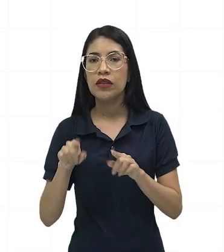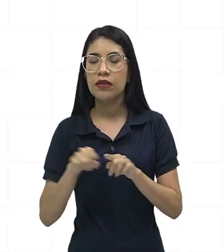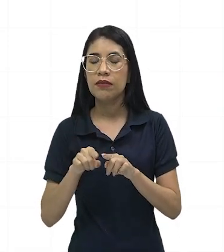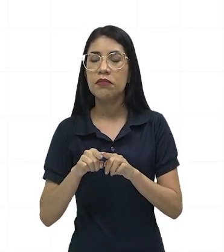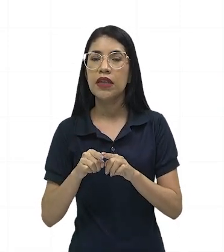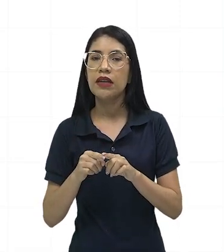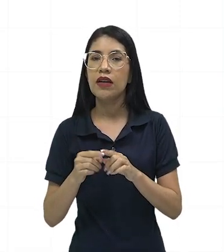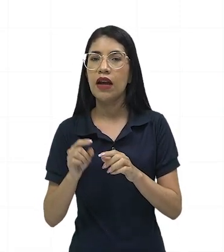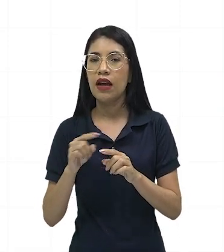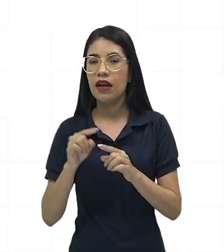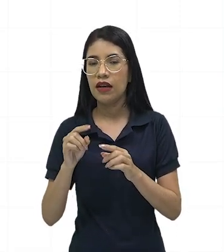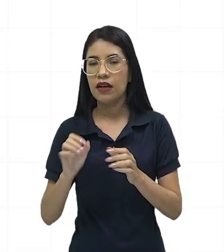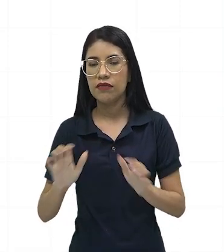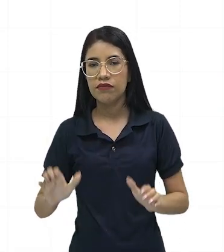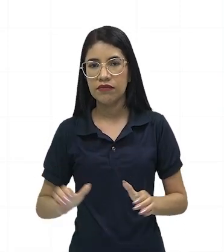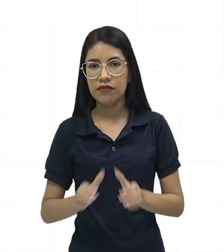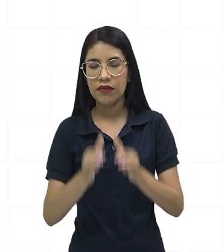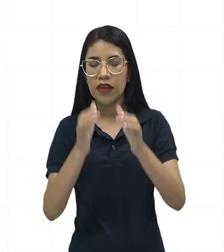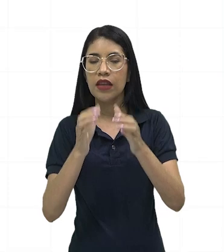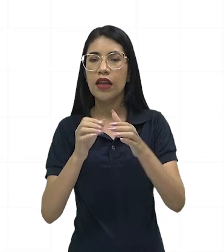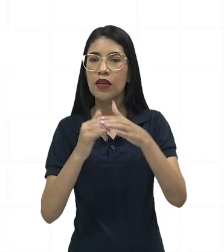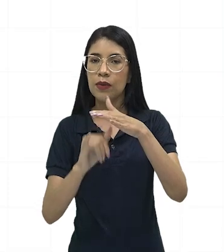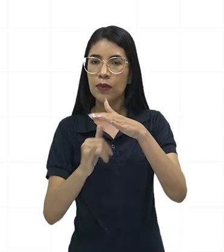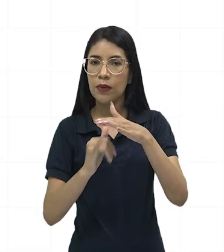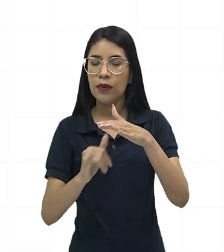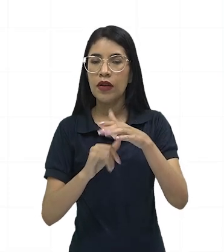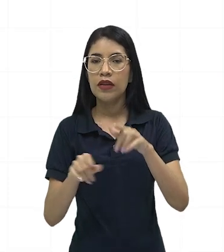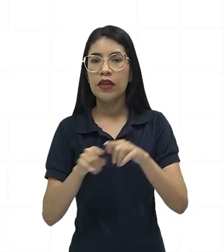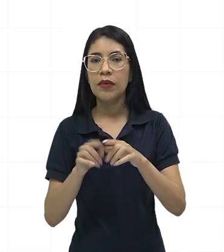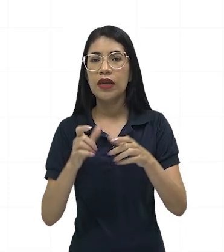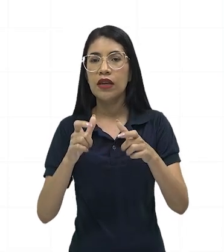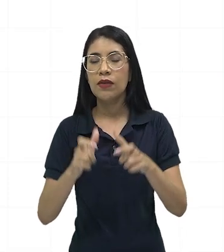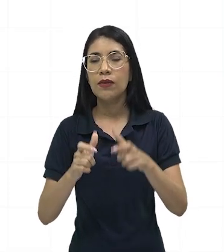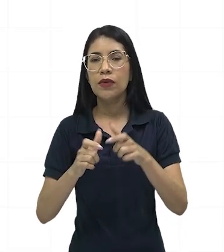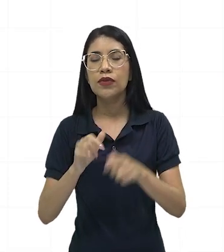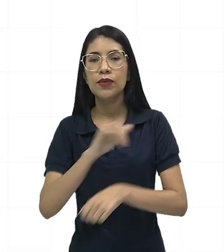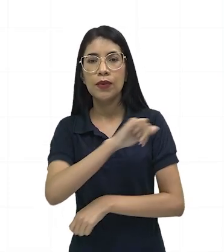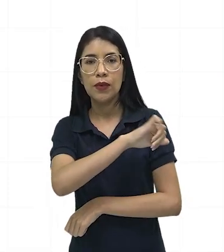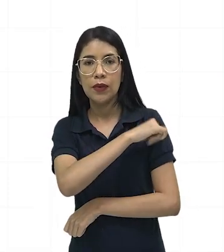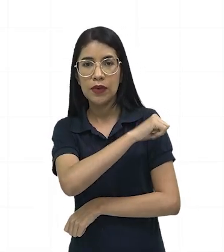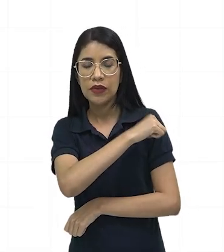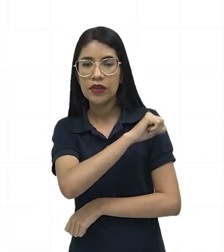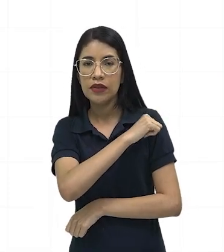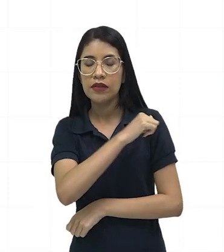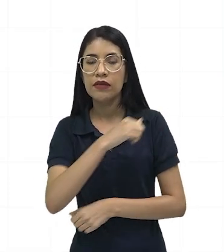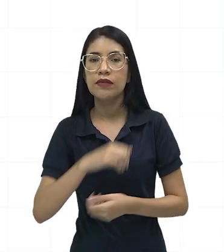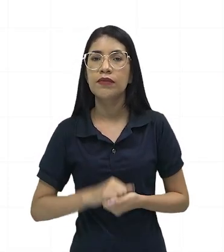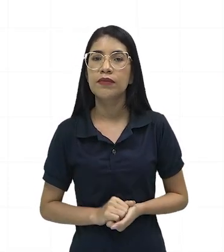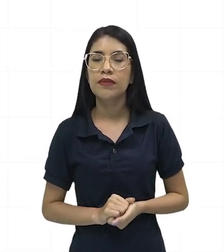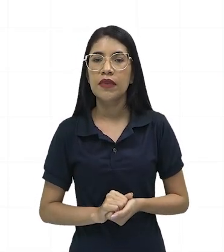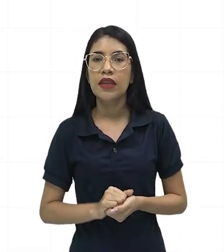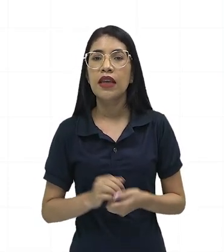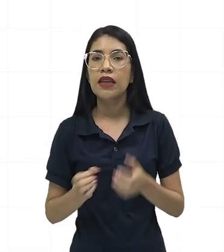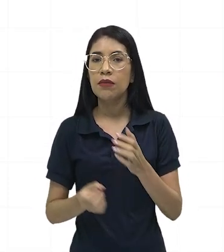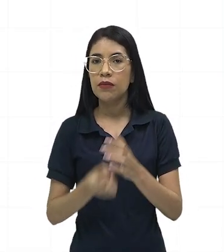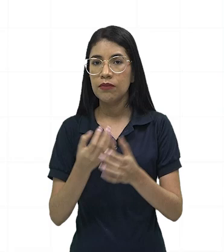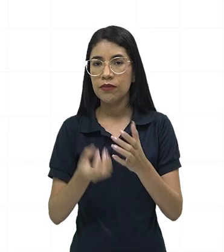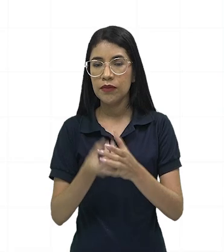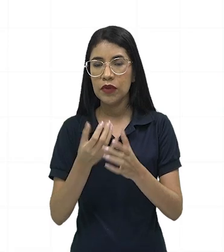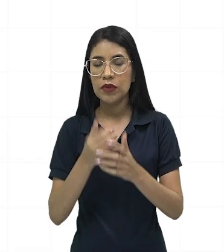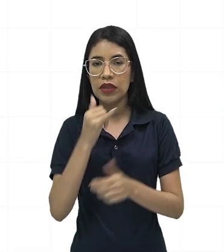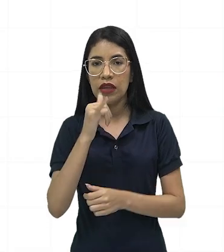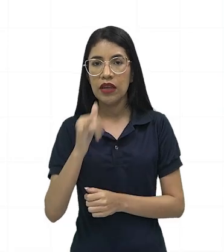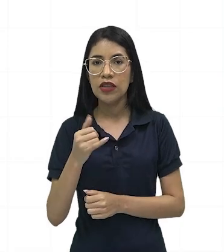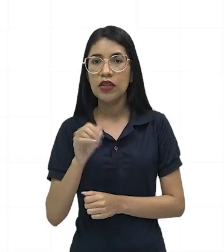nucleares localizadas, né, no Rio de Janeiro, no nosso país, que geram energia